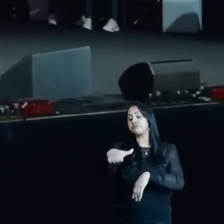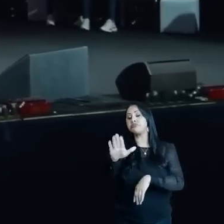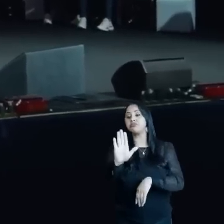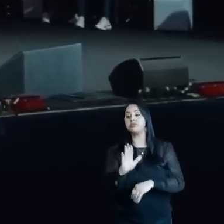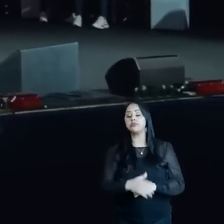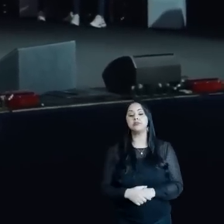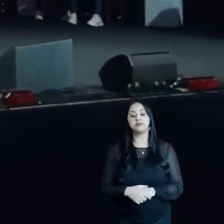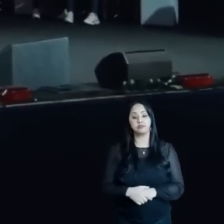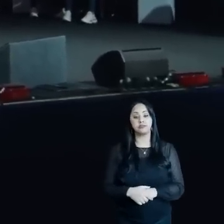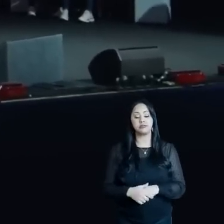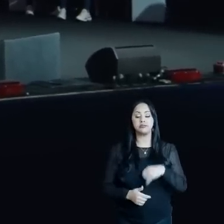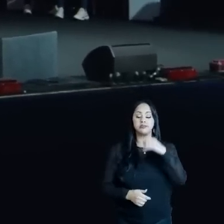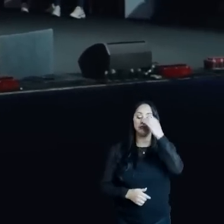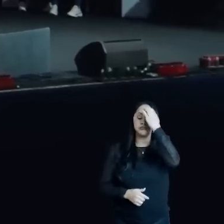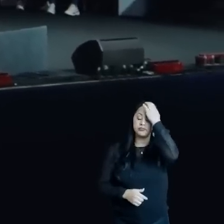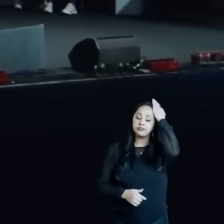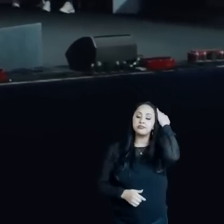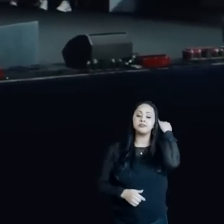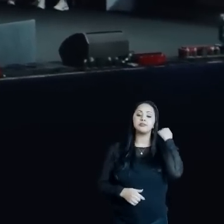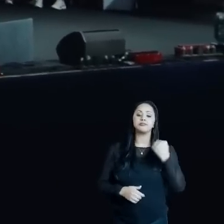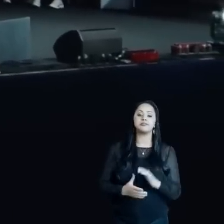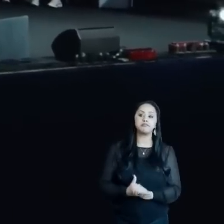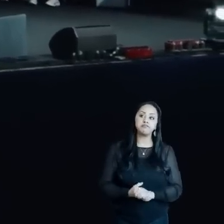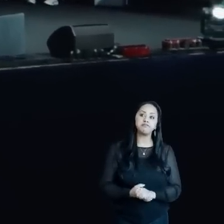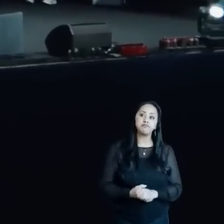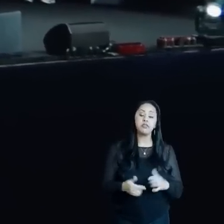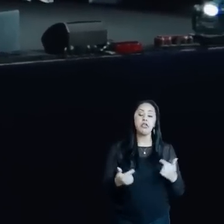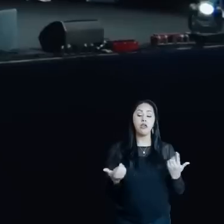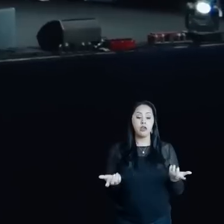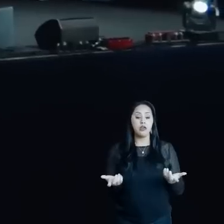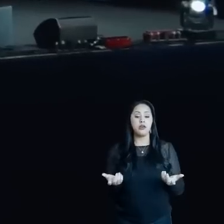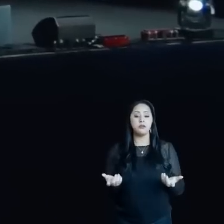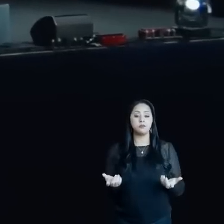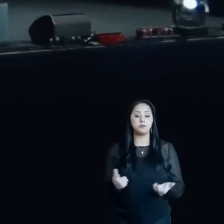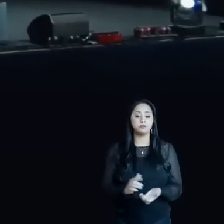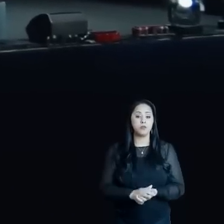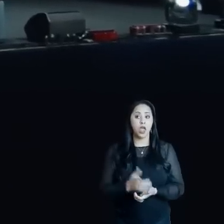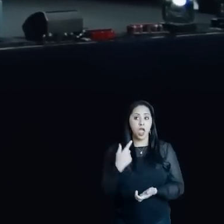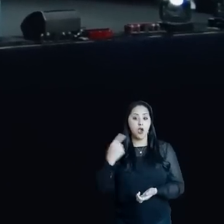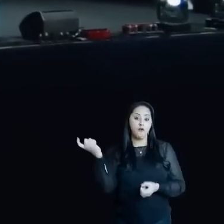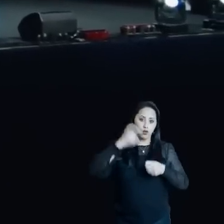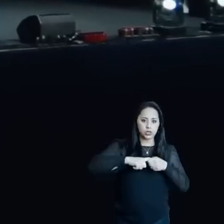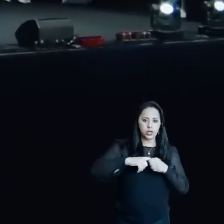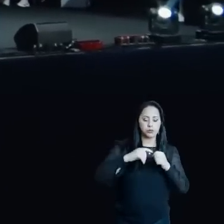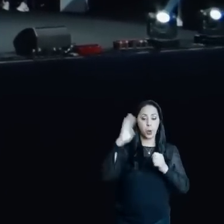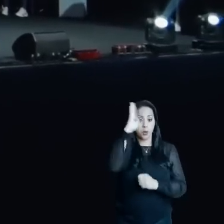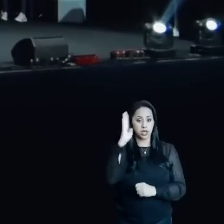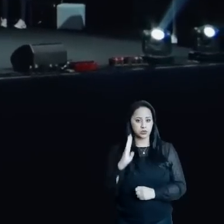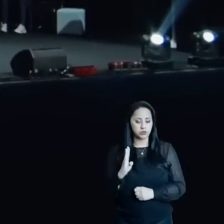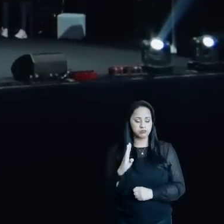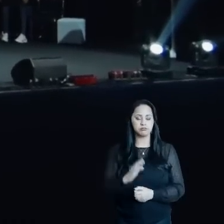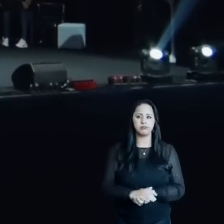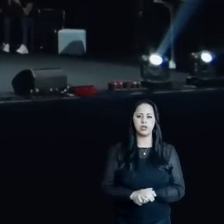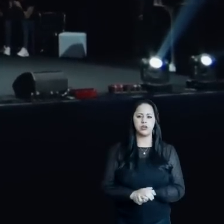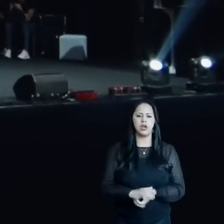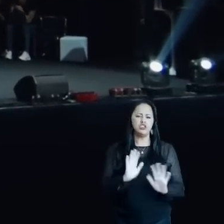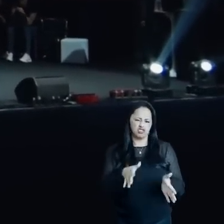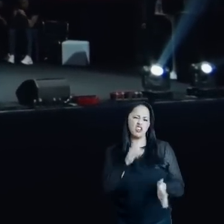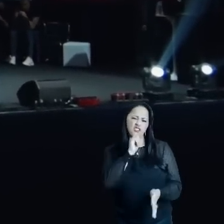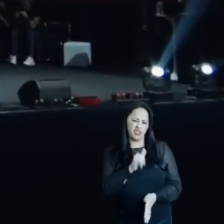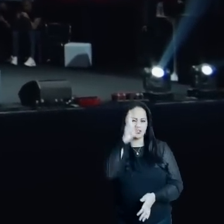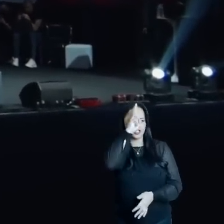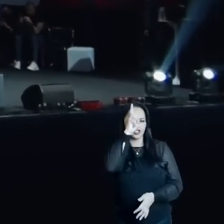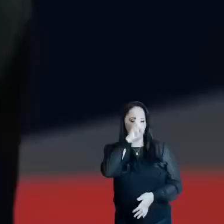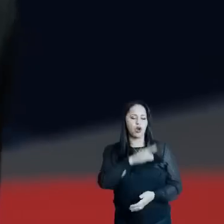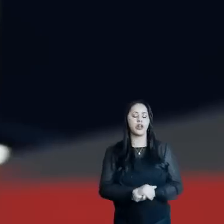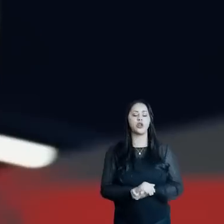Passou um tempinho, e eu fui para o Brasil, estava no Brasil. Um dia, eu já contei essa história